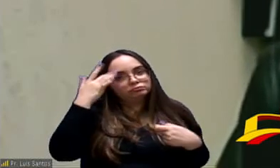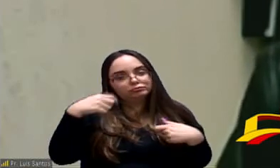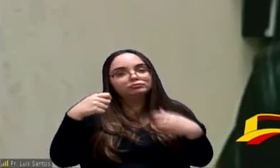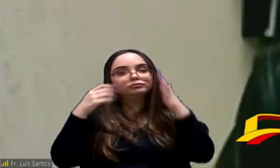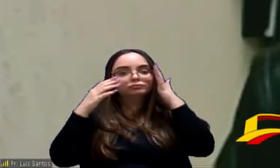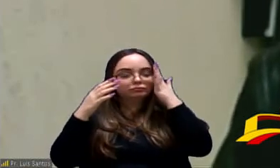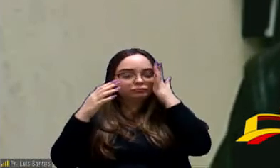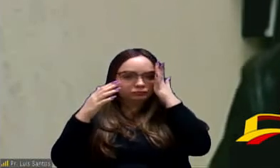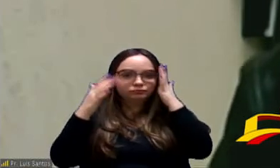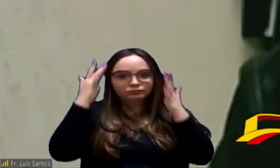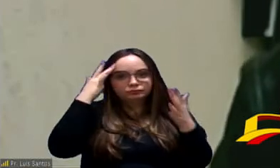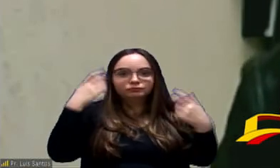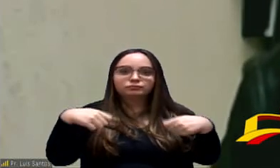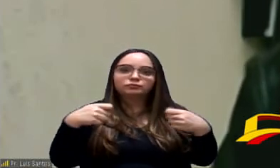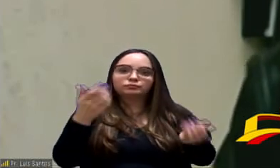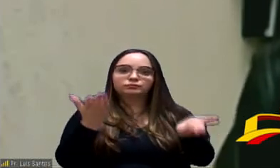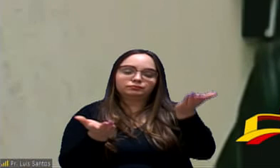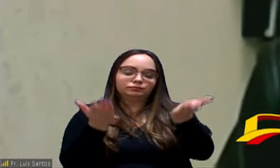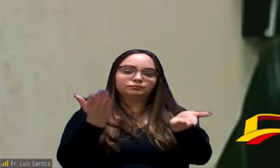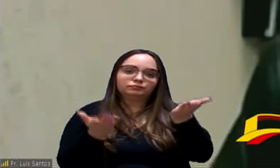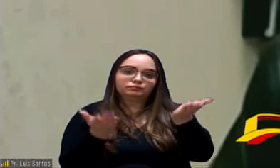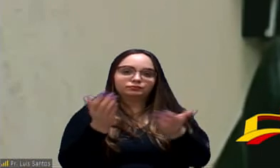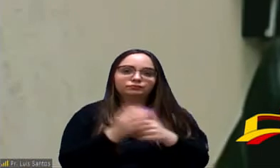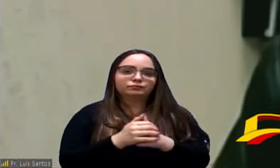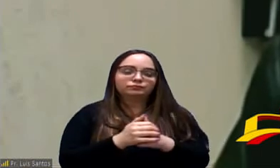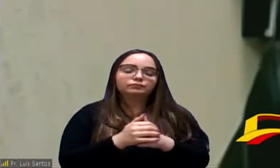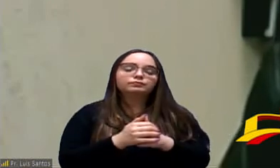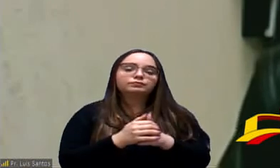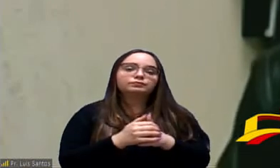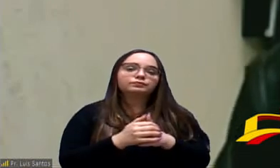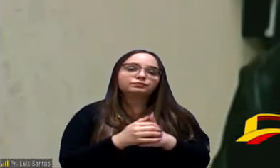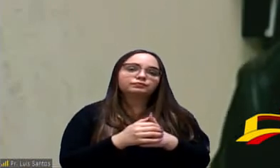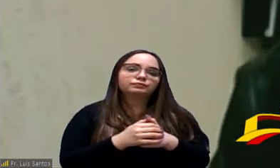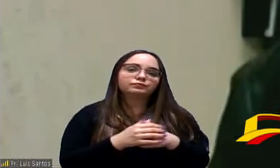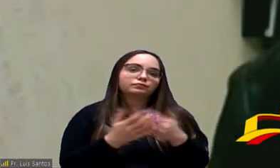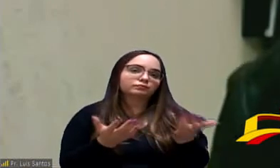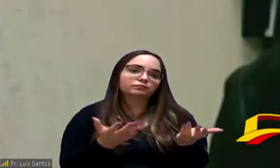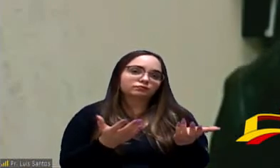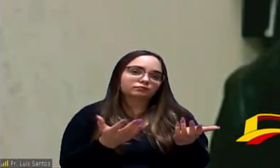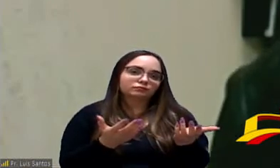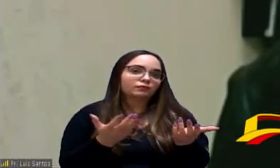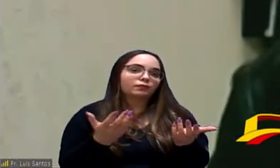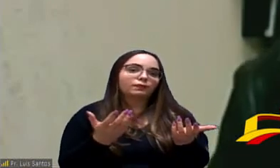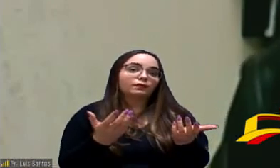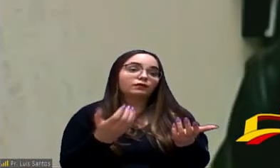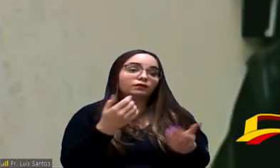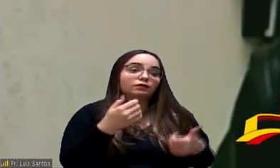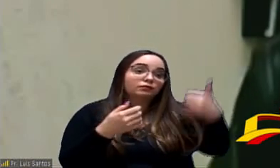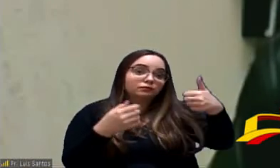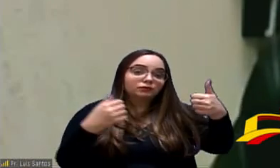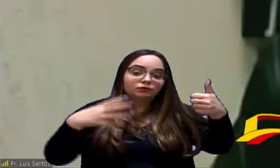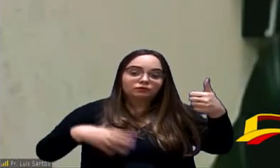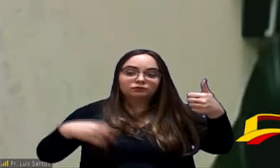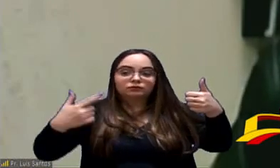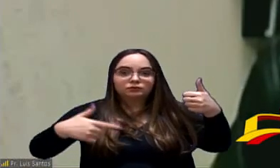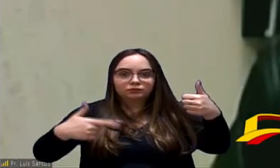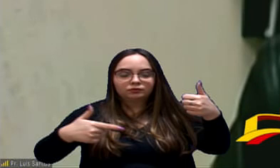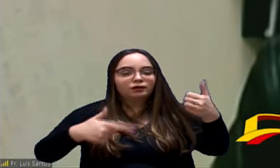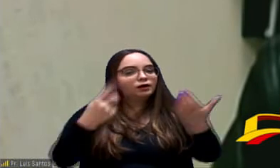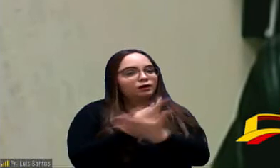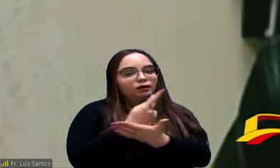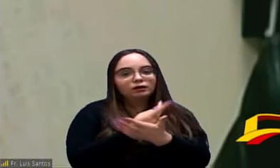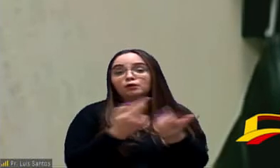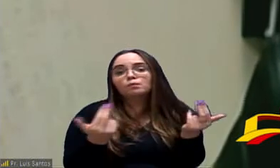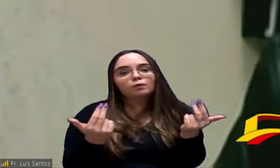se humanizar demais o animal é tão ruim como não tratá-los da maneira adequada como